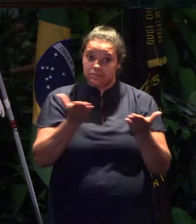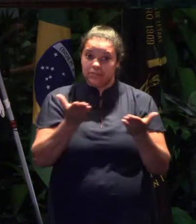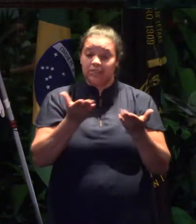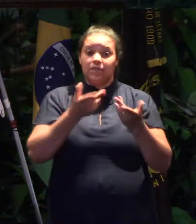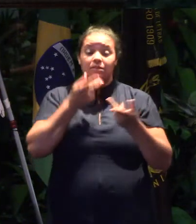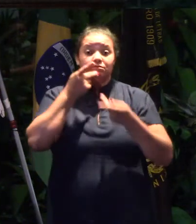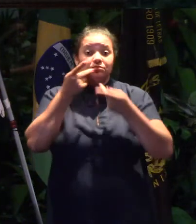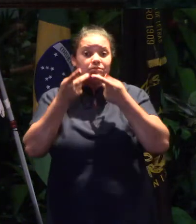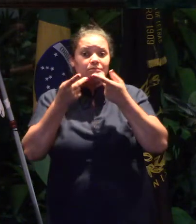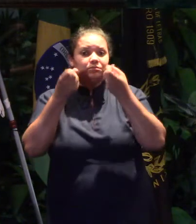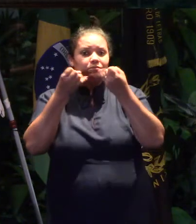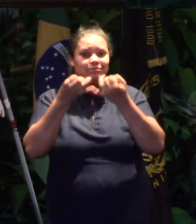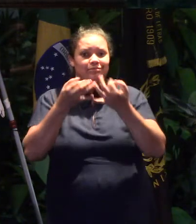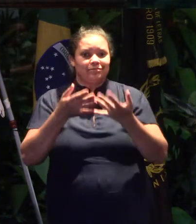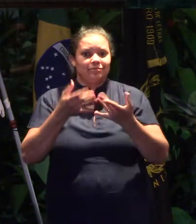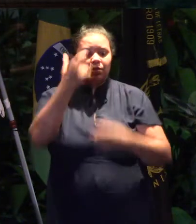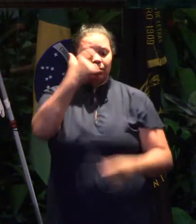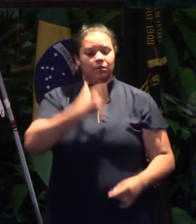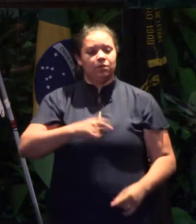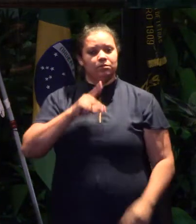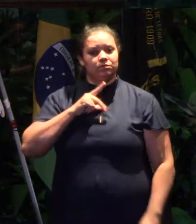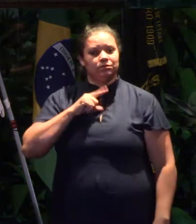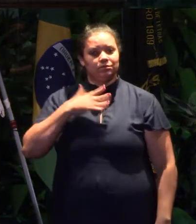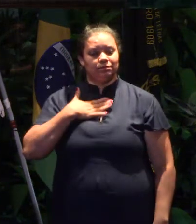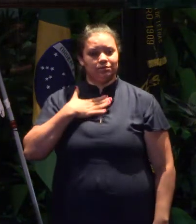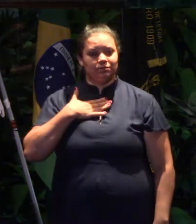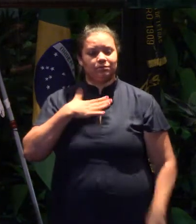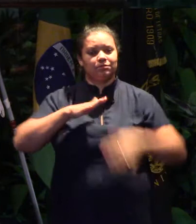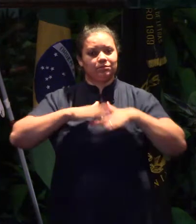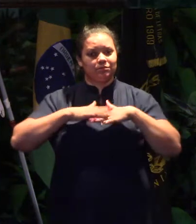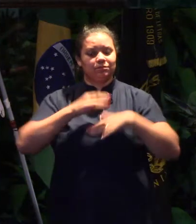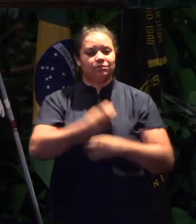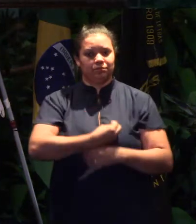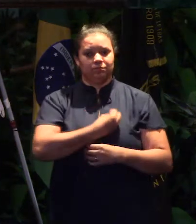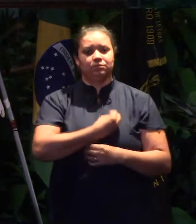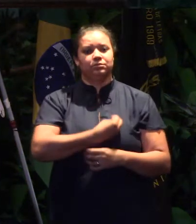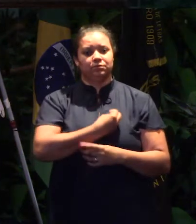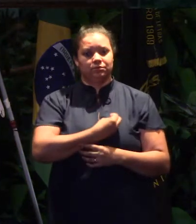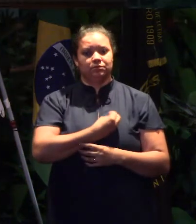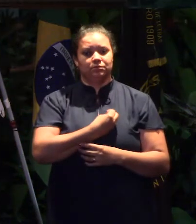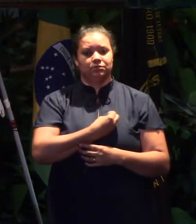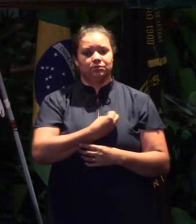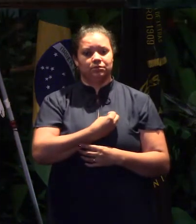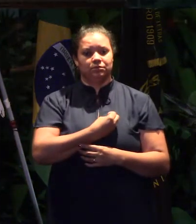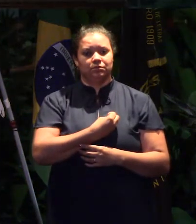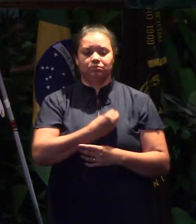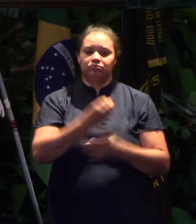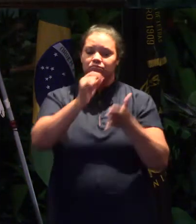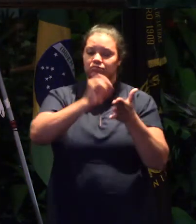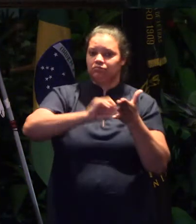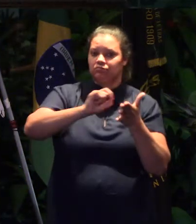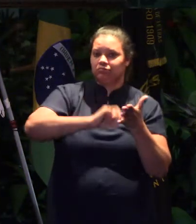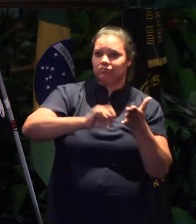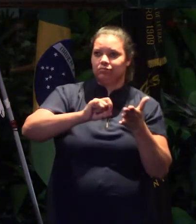falar a partir de um ponto de vista bastante pessoal, isto é, da minha própria vivência enquanto um leitor e um escritor